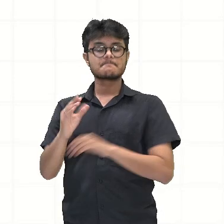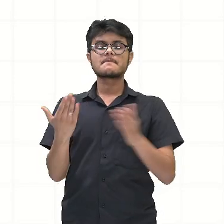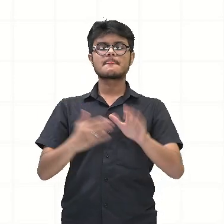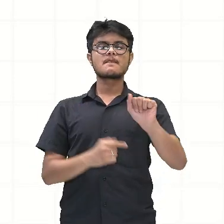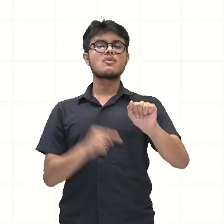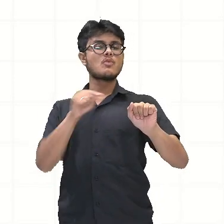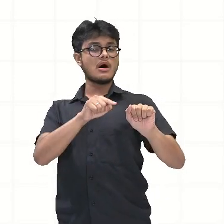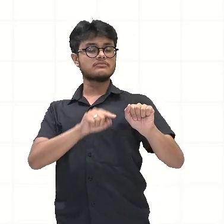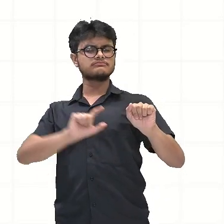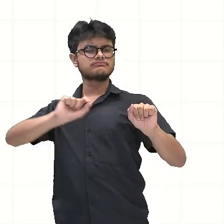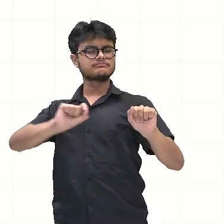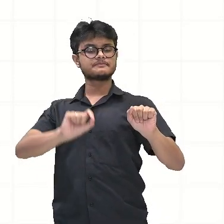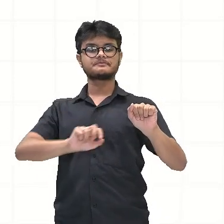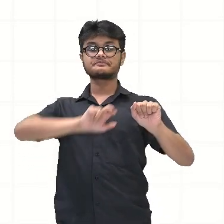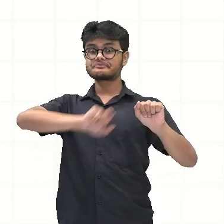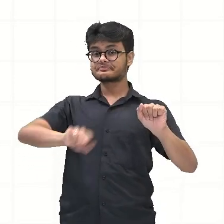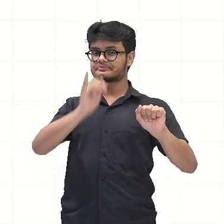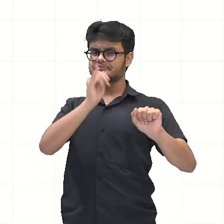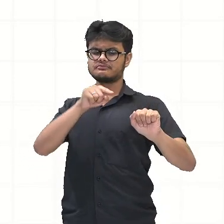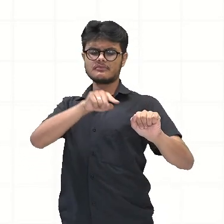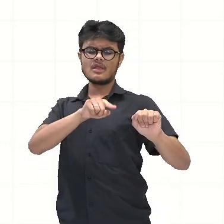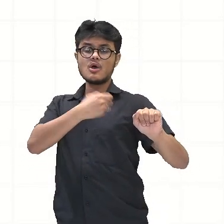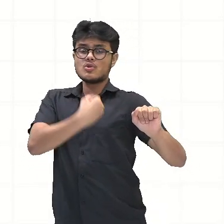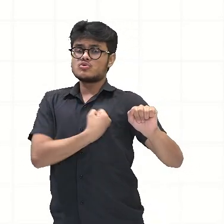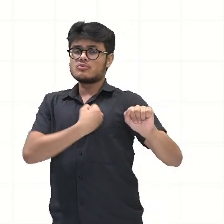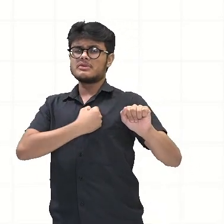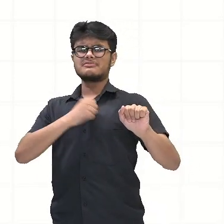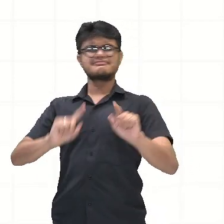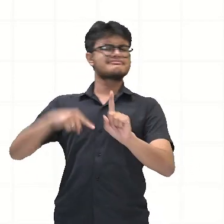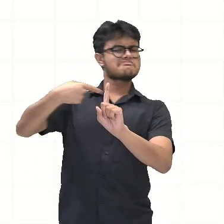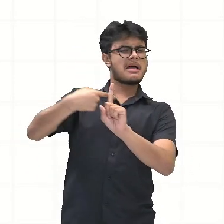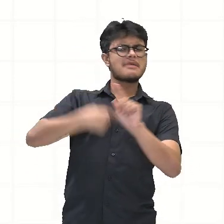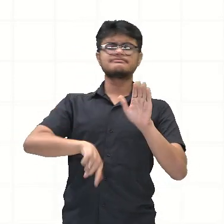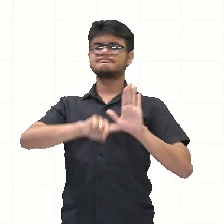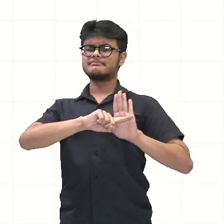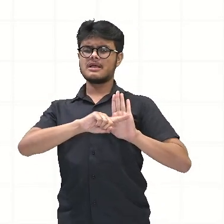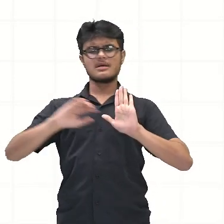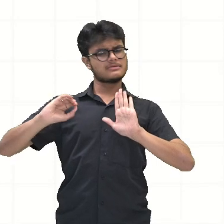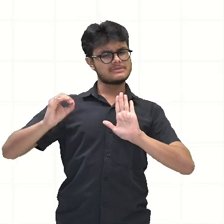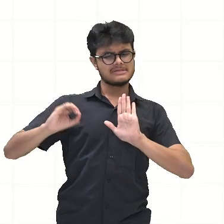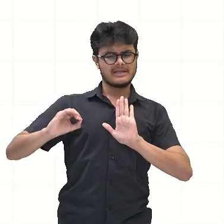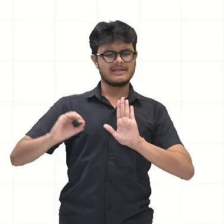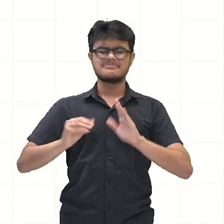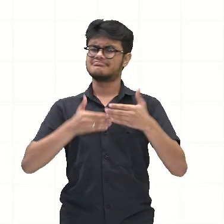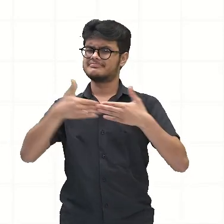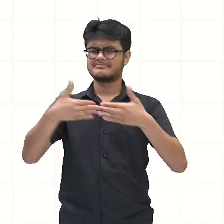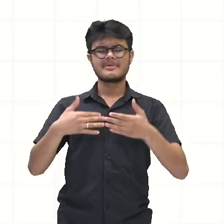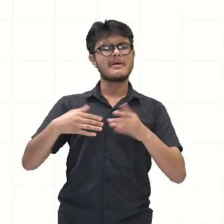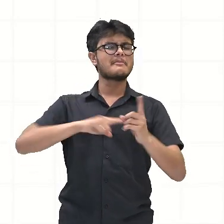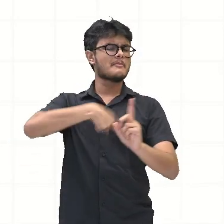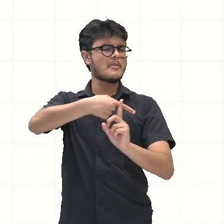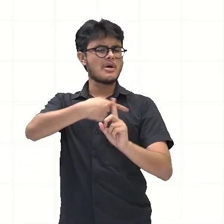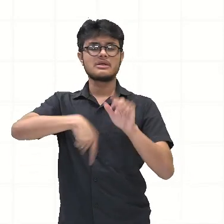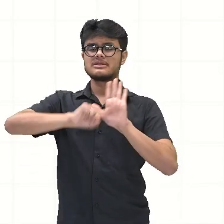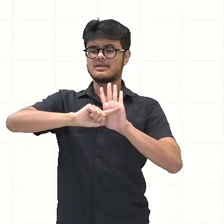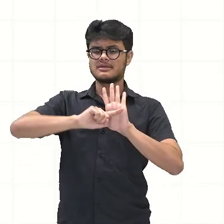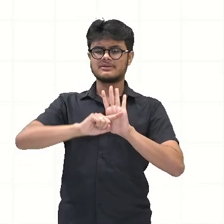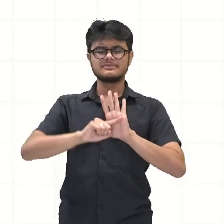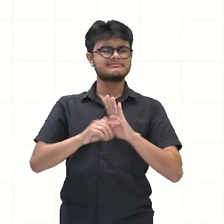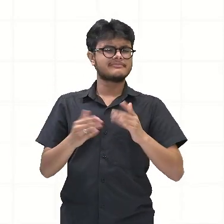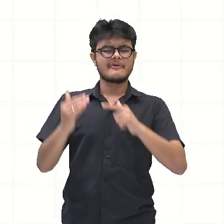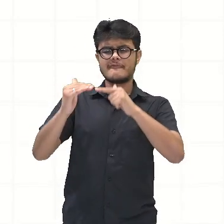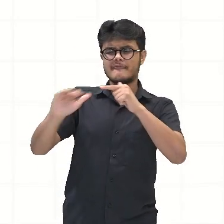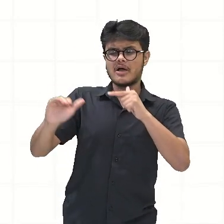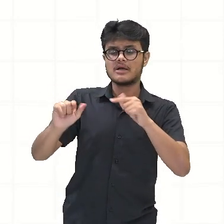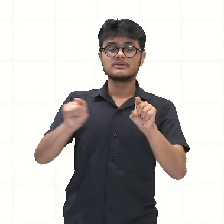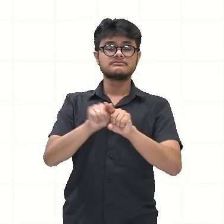A é diferente de zero, ou seja, pode ser qualquer valor, pode ser positivo, pode ser negativo, pode ser fracionário, pode